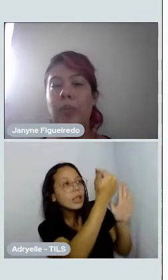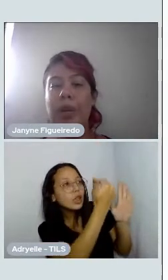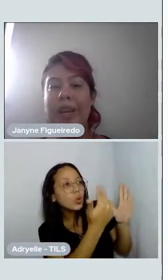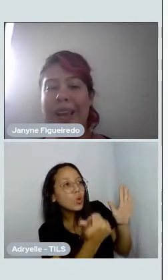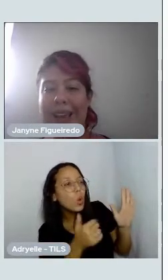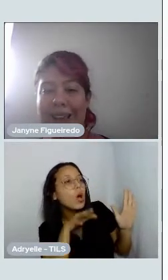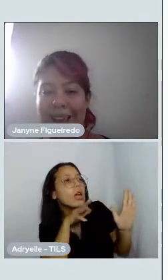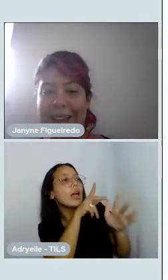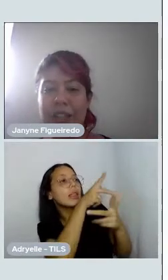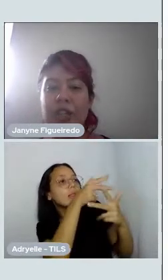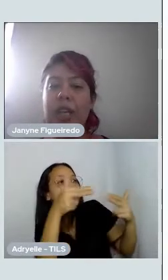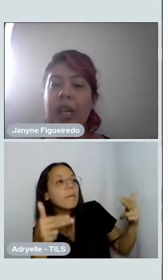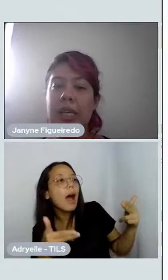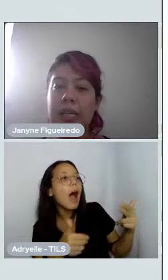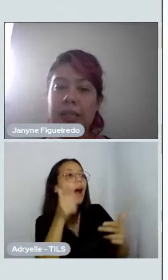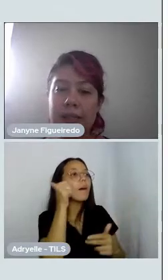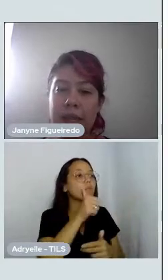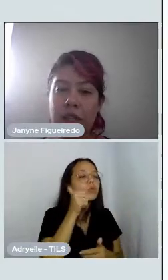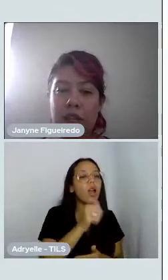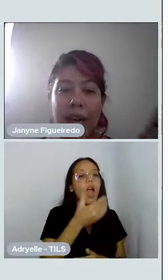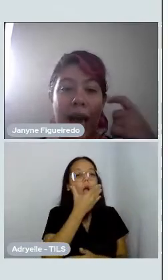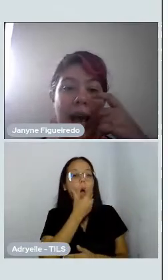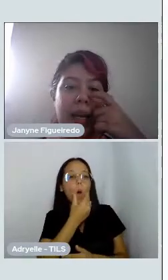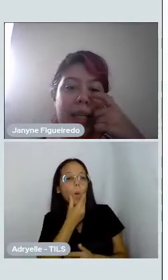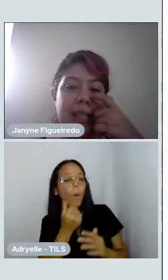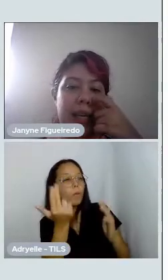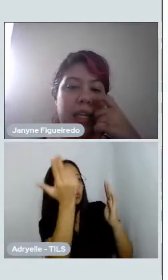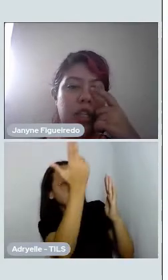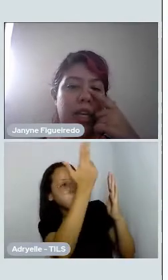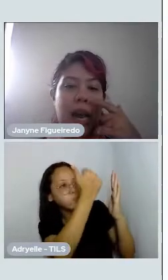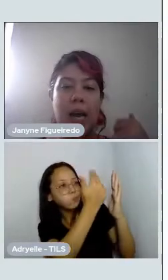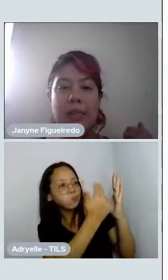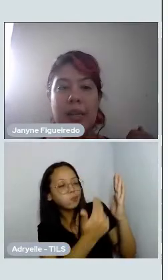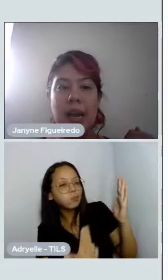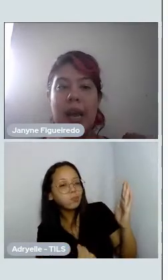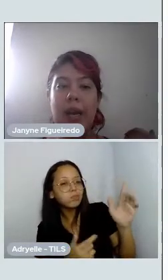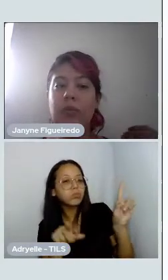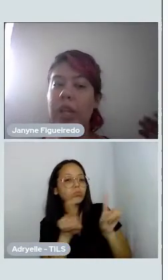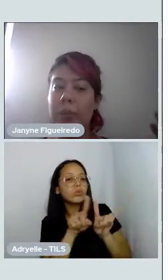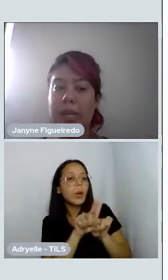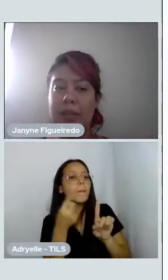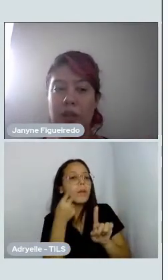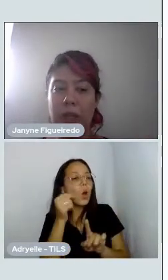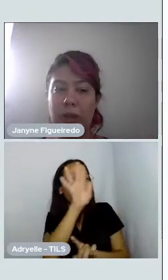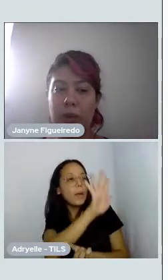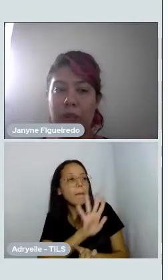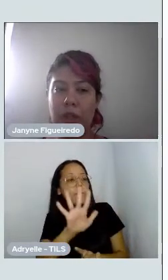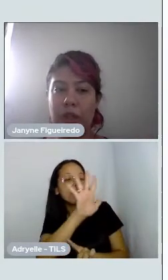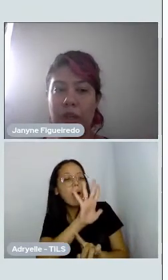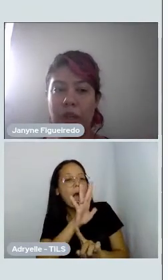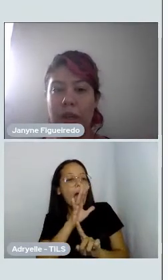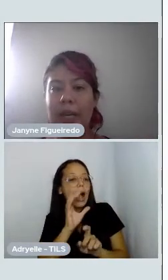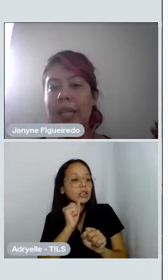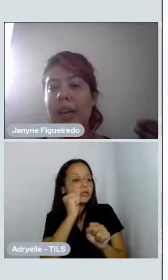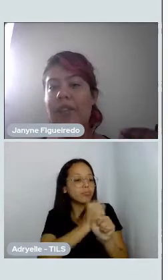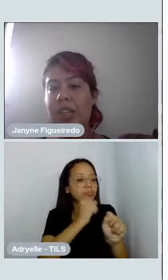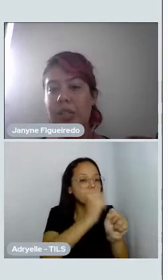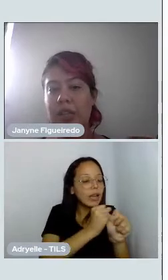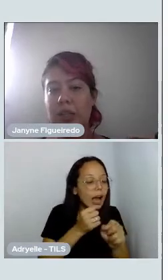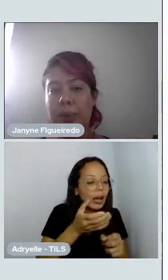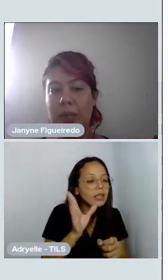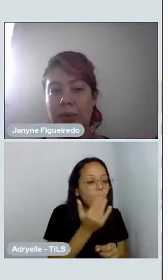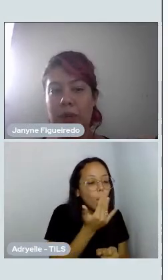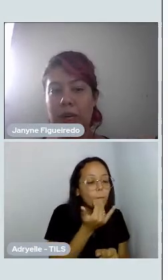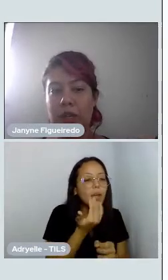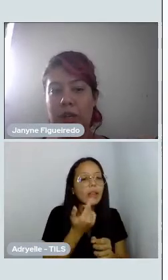homens, mulheres, crianças, além de cenas de caça, eram tema dessas pinturas. E